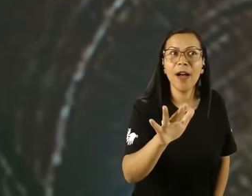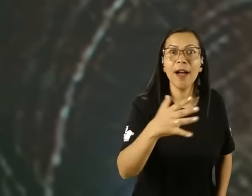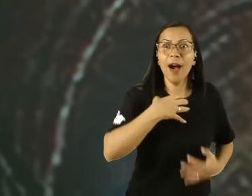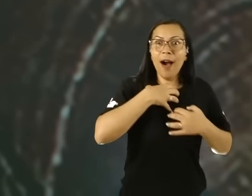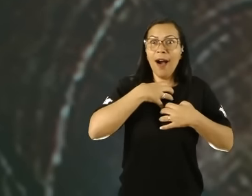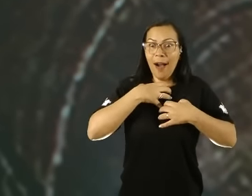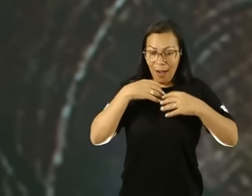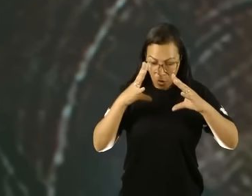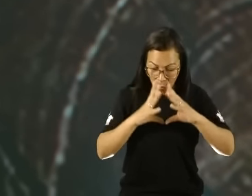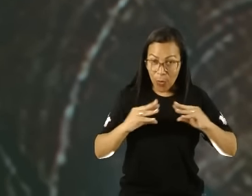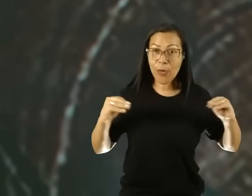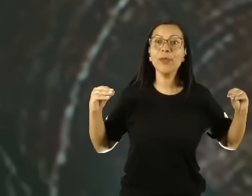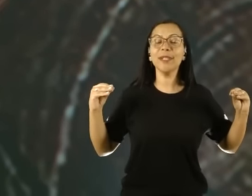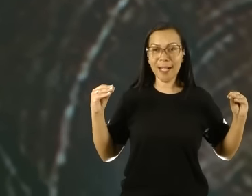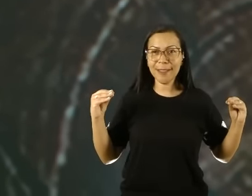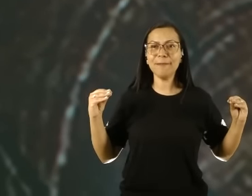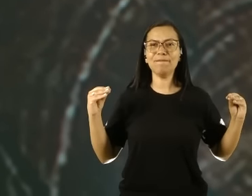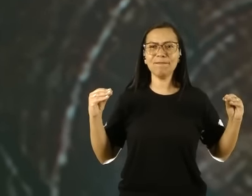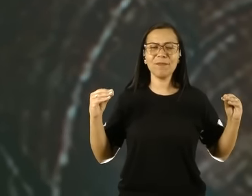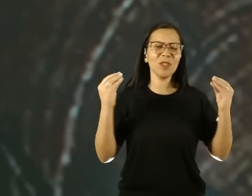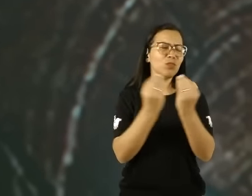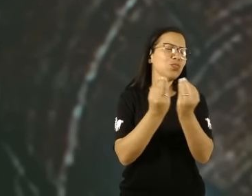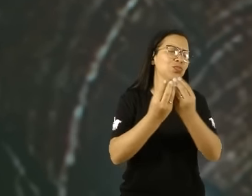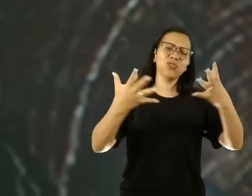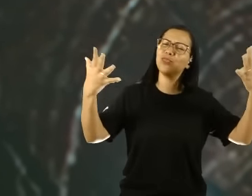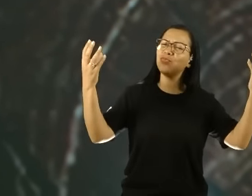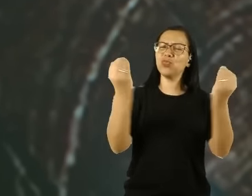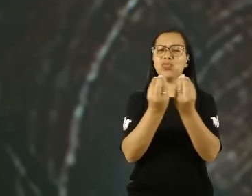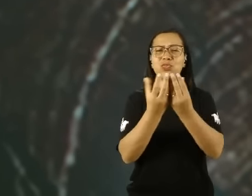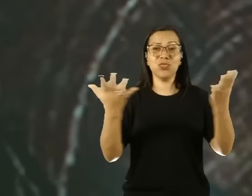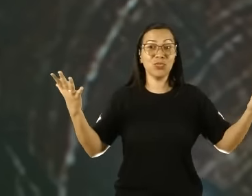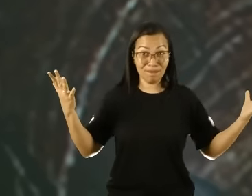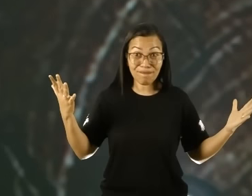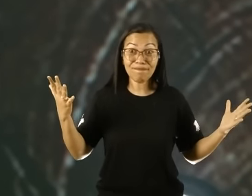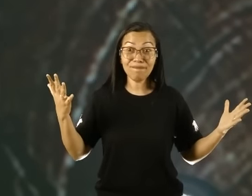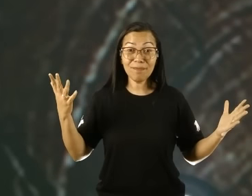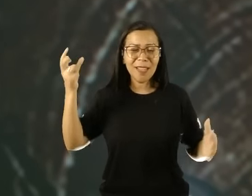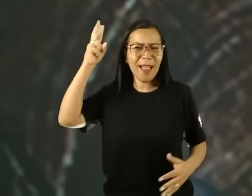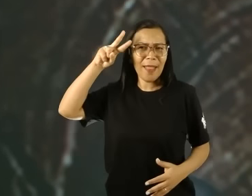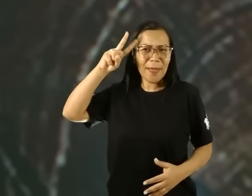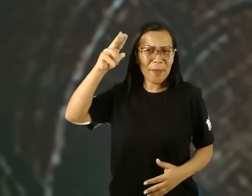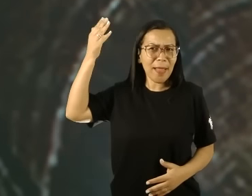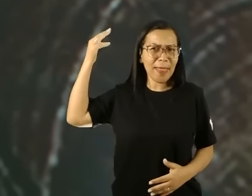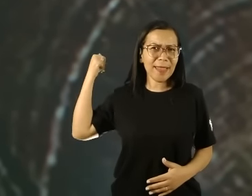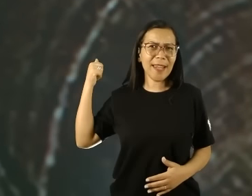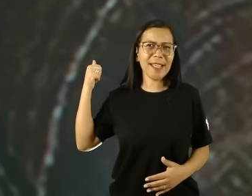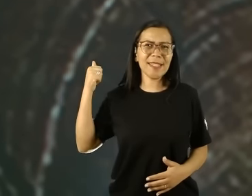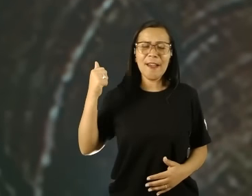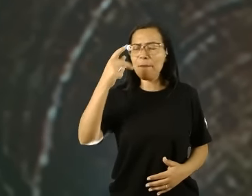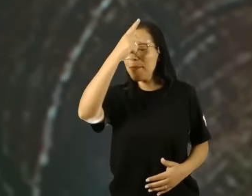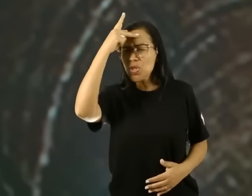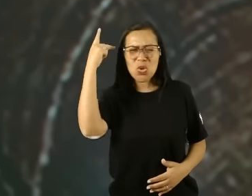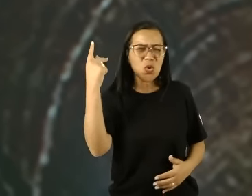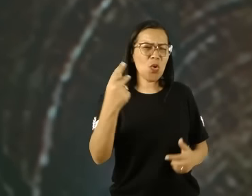mim. E aí Jesus vai lá e para tudo, e estraga ele, e Jesus cura. Eles viram, depois de